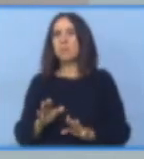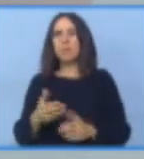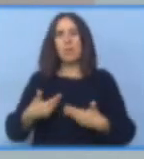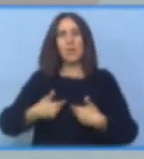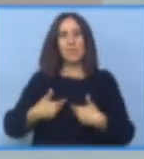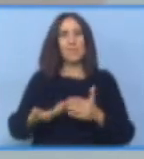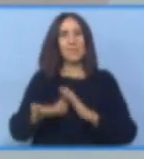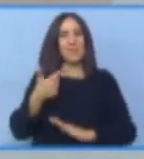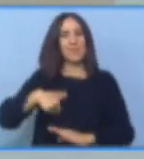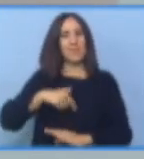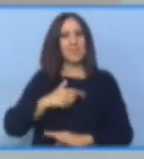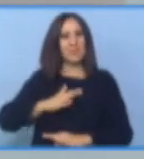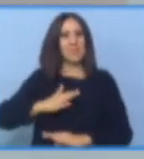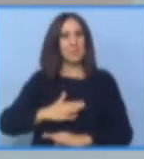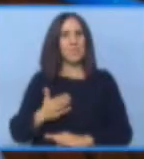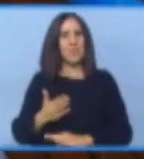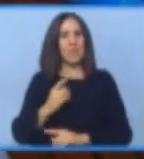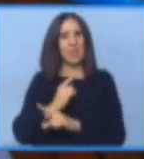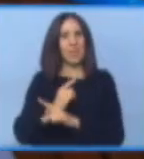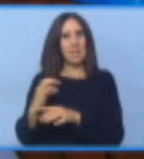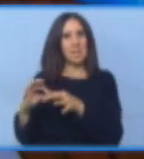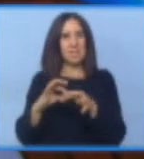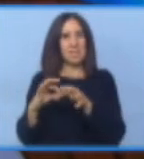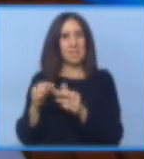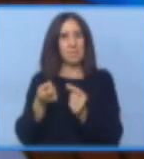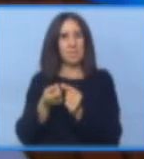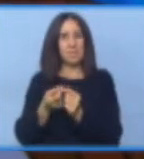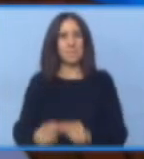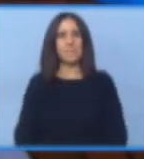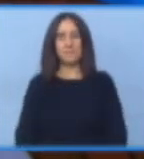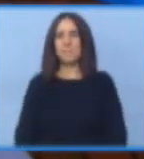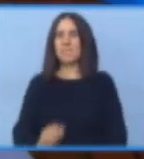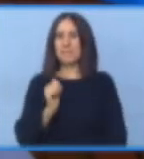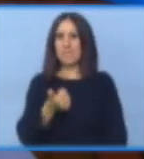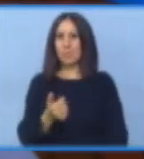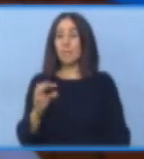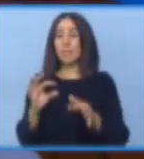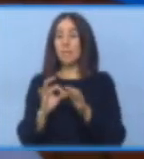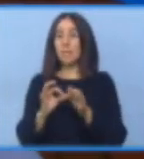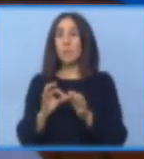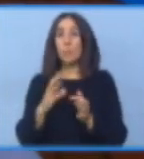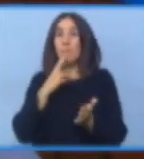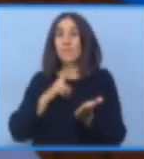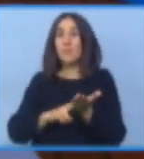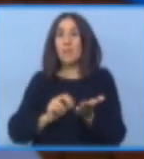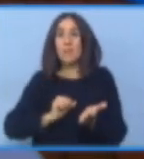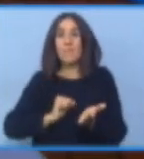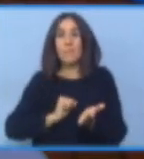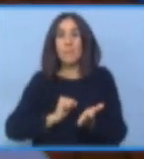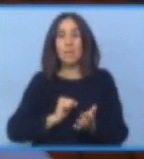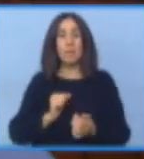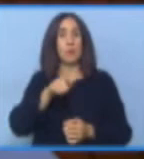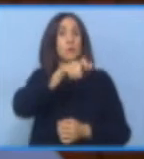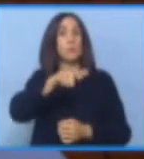ajuda-nos mais a nós enquanto cá estamos, não é? A manter esta ligação próxima. A manter uma ligação com a nossa verdade. As pessoas